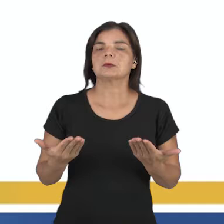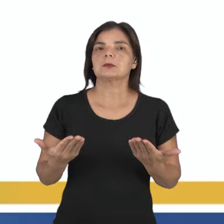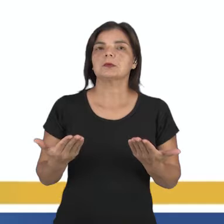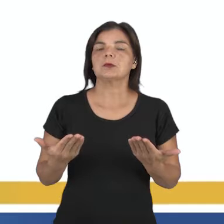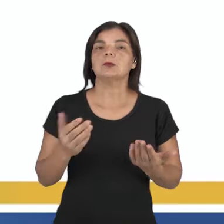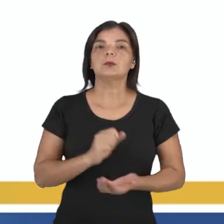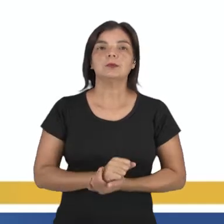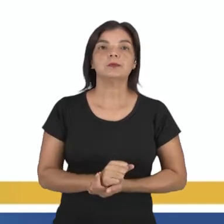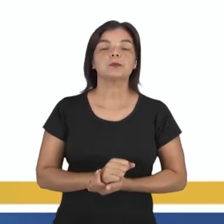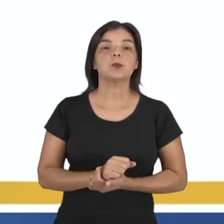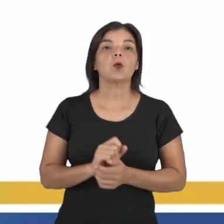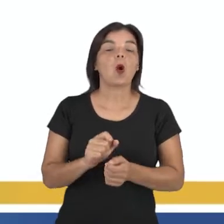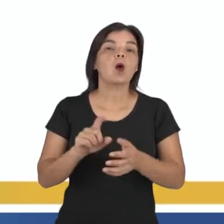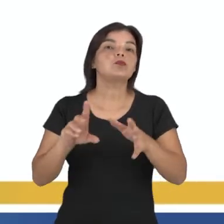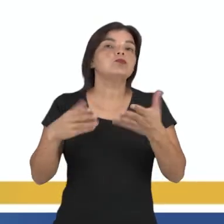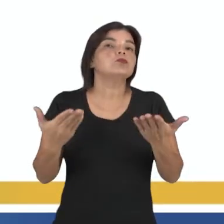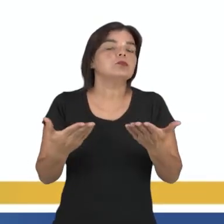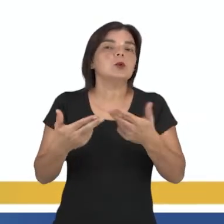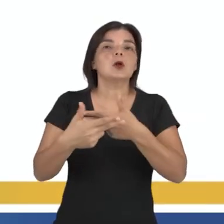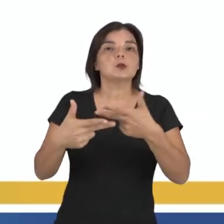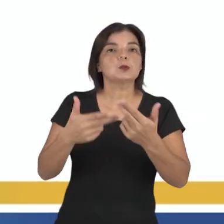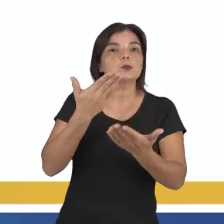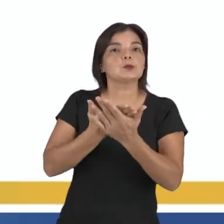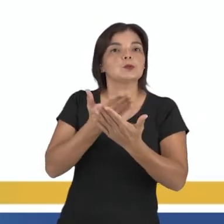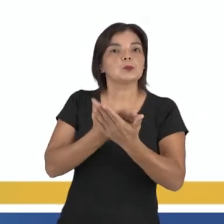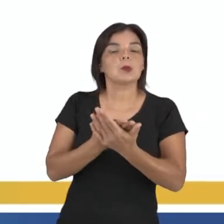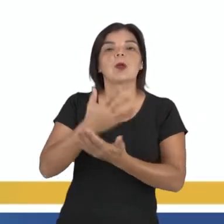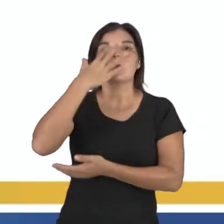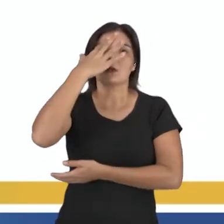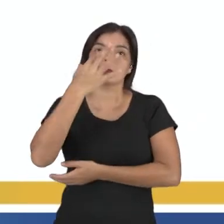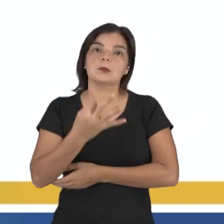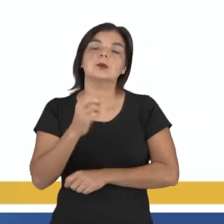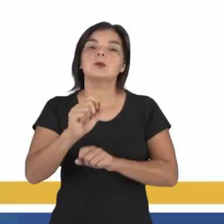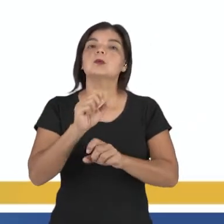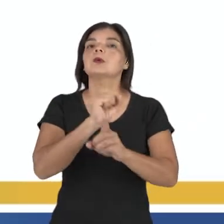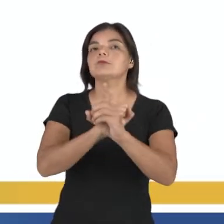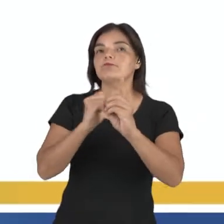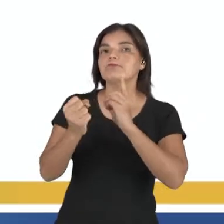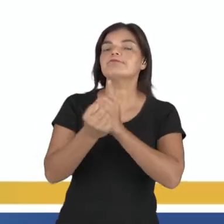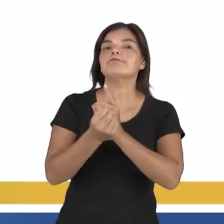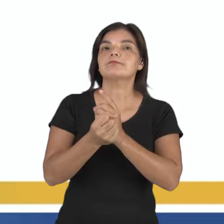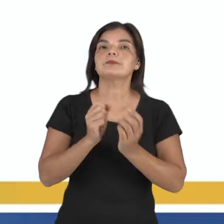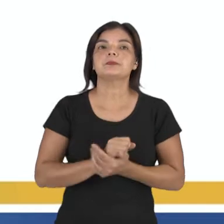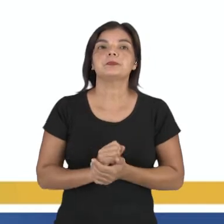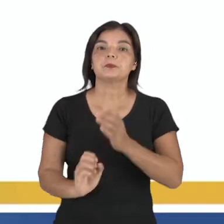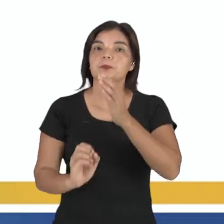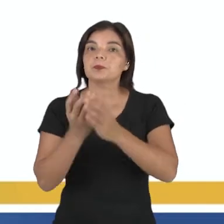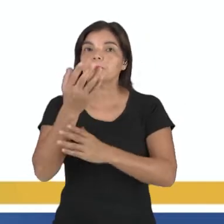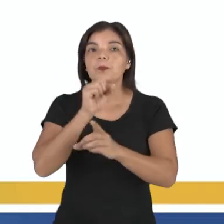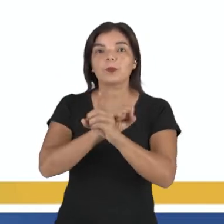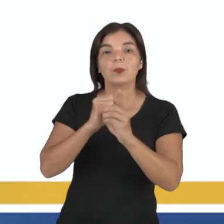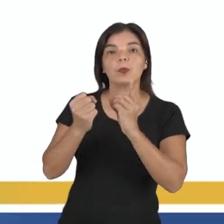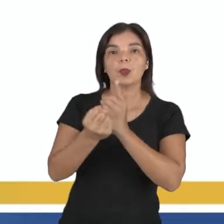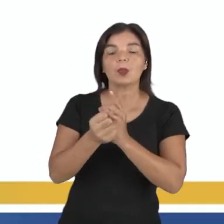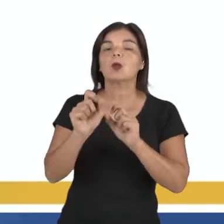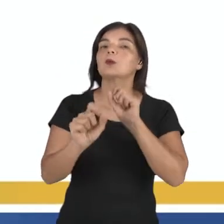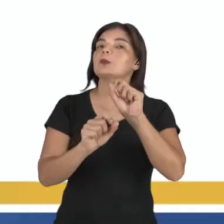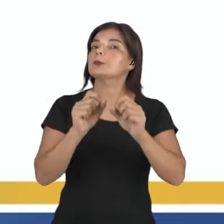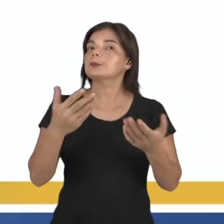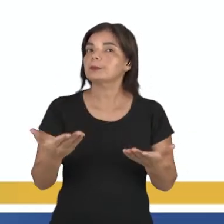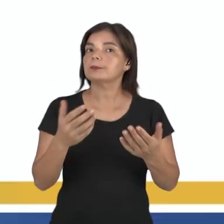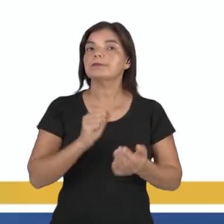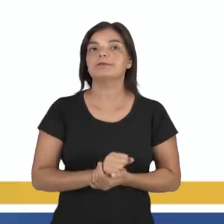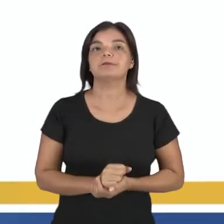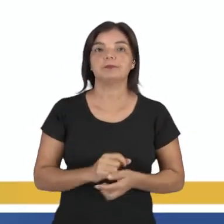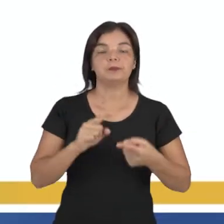é esse objeto de estudo? Justamente o fato social. O fato social ele corresponde